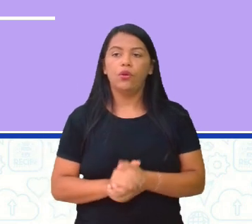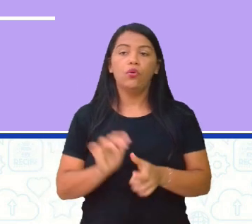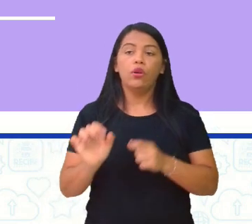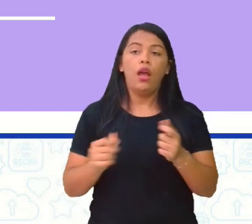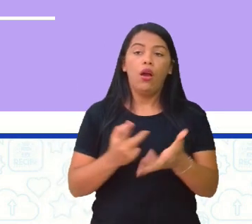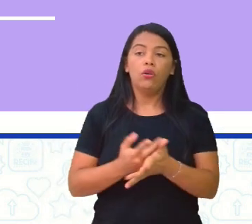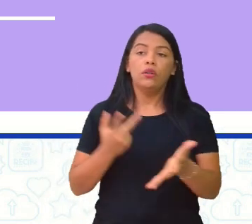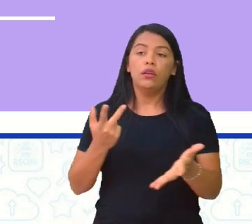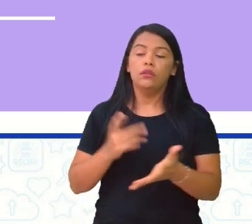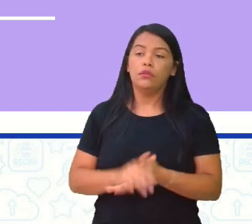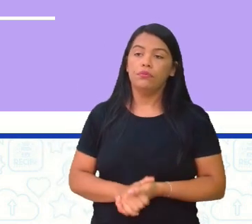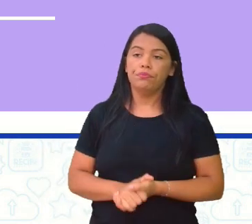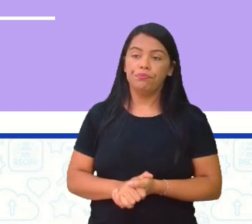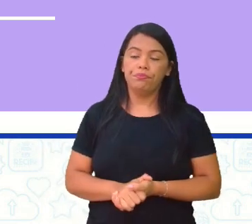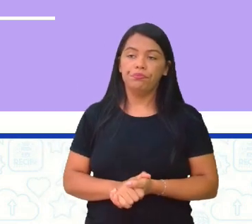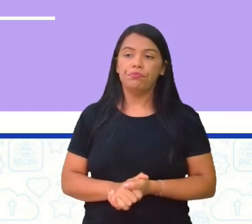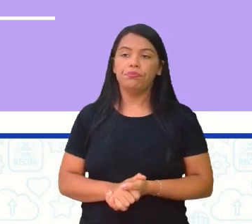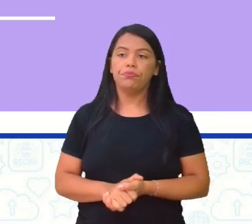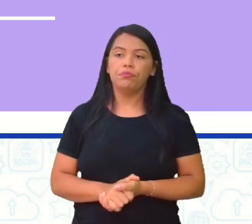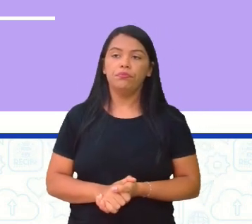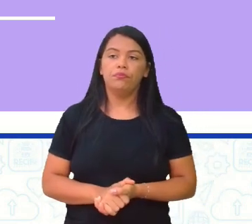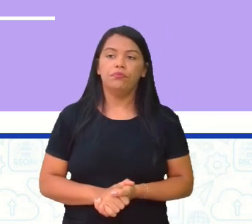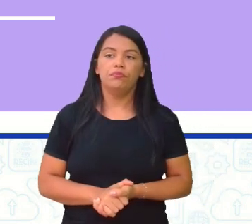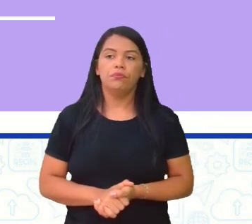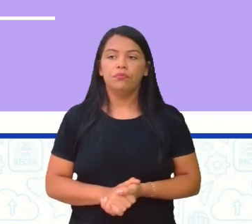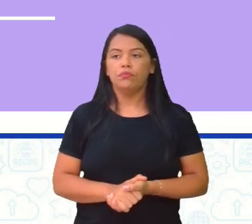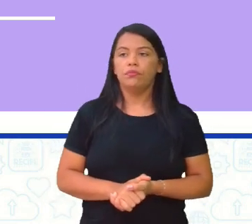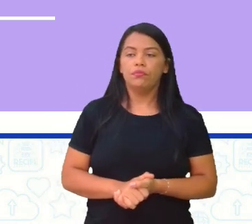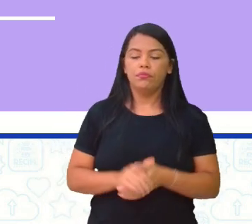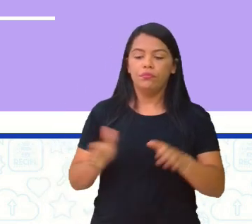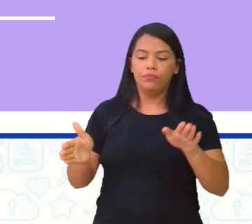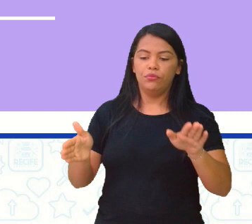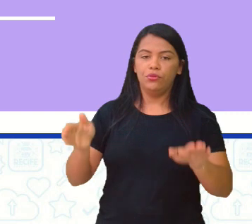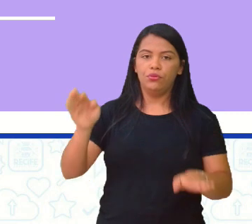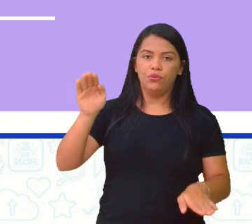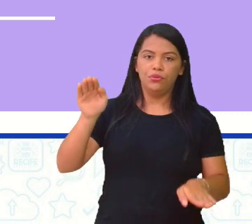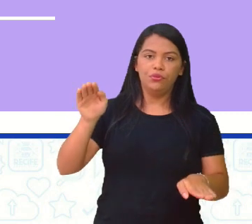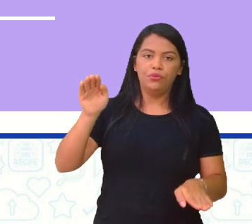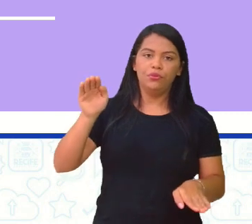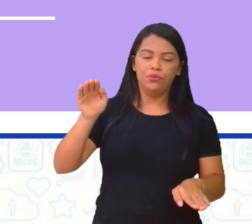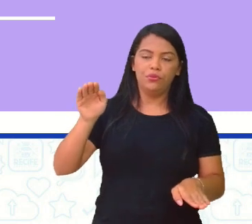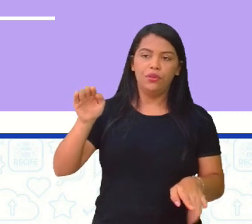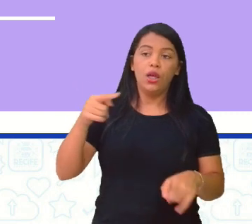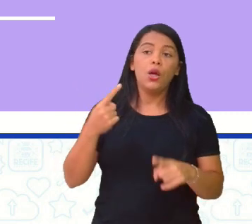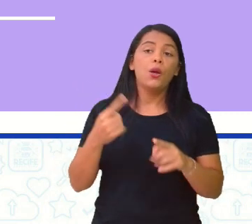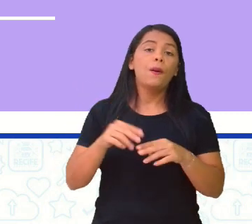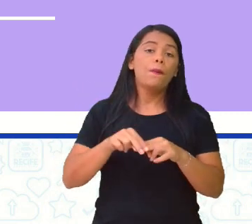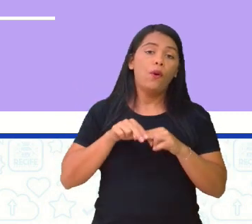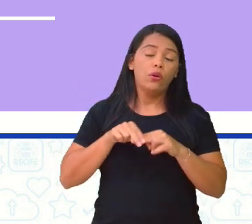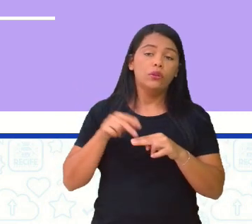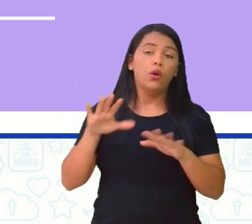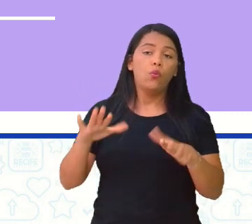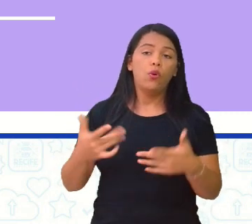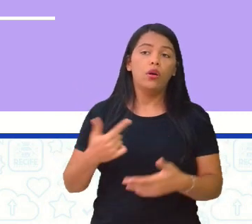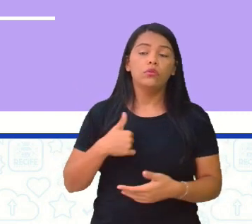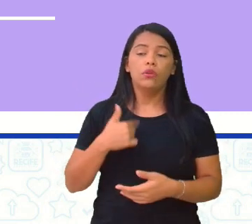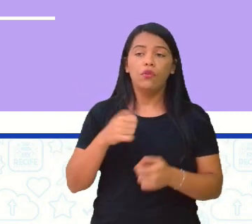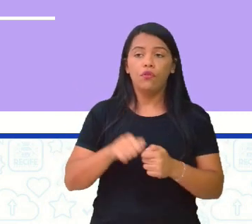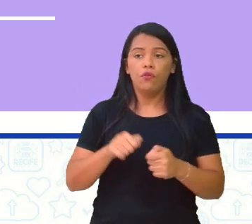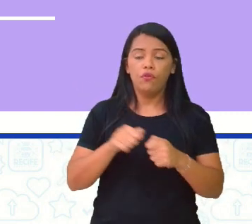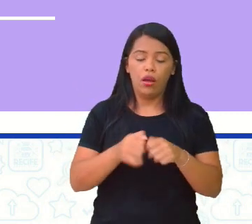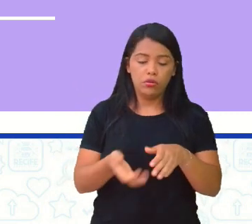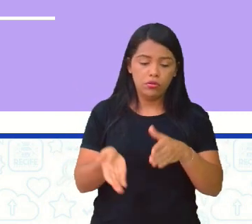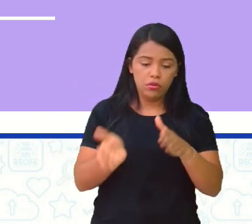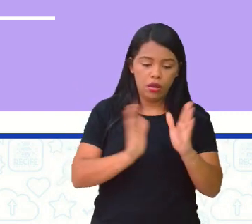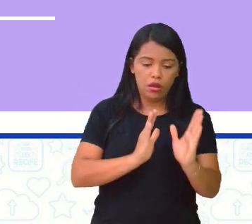acontecer? Desequilíbrio. É por isso que o que eu faço de um